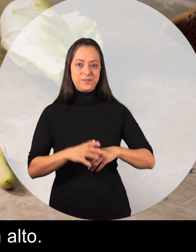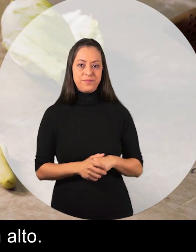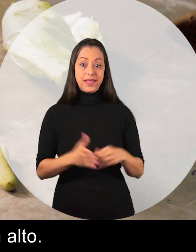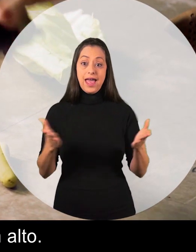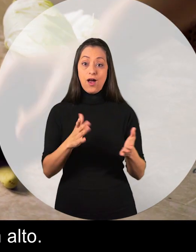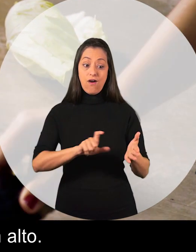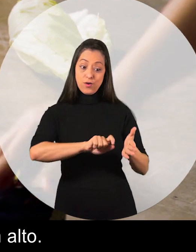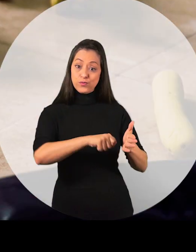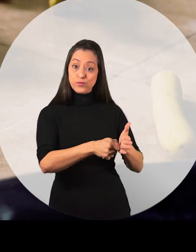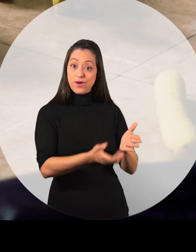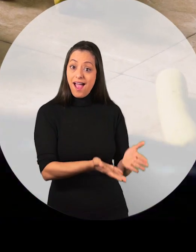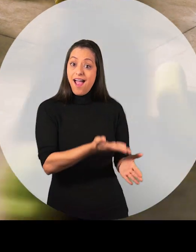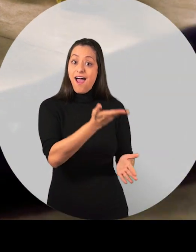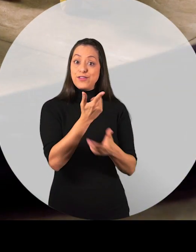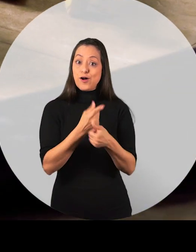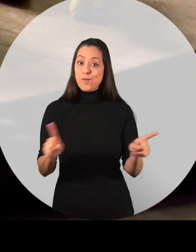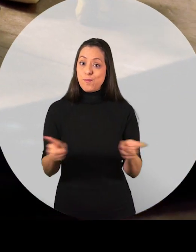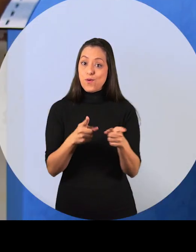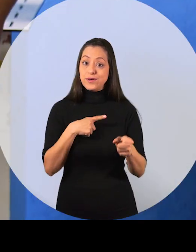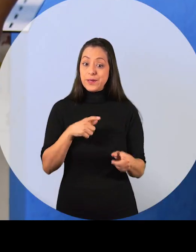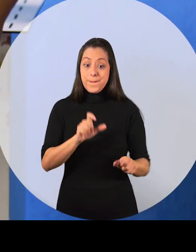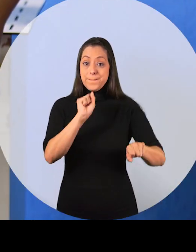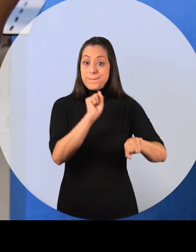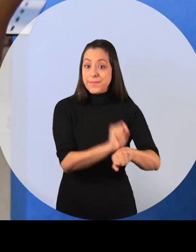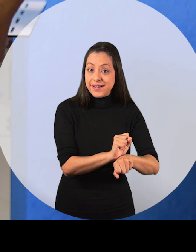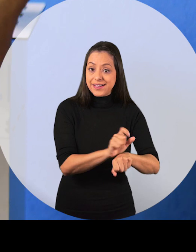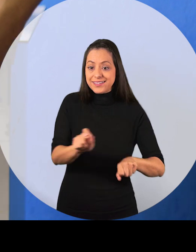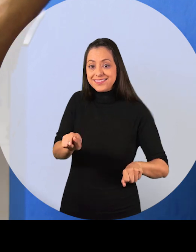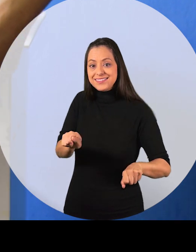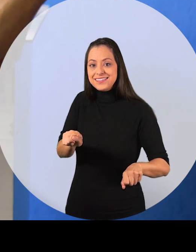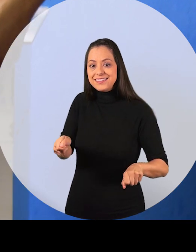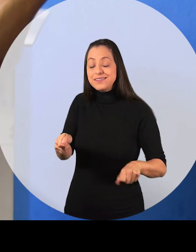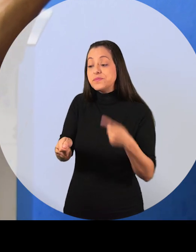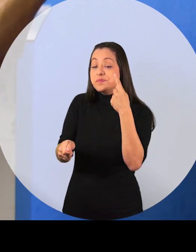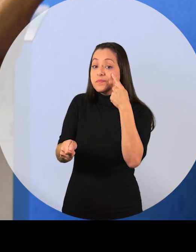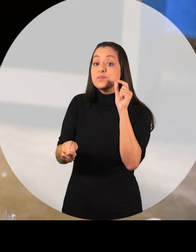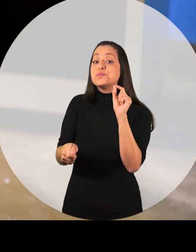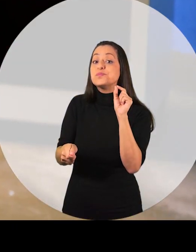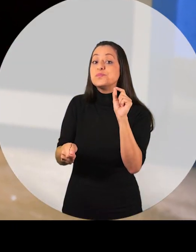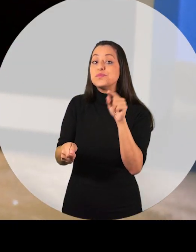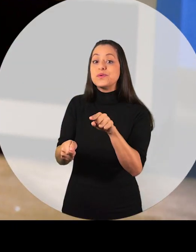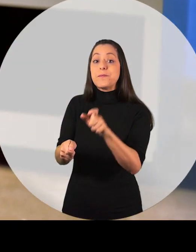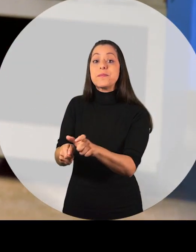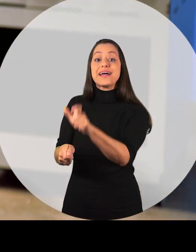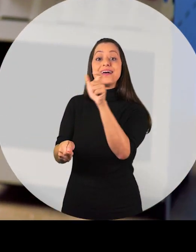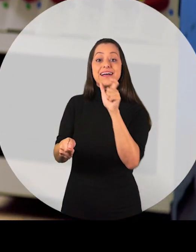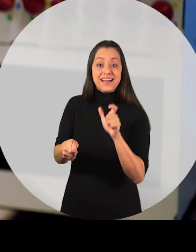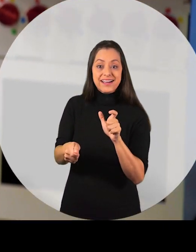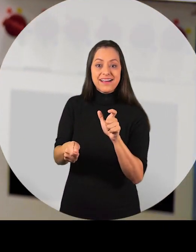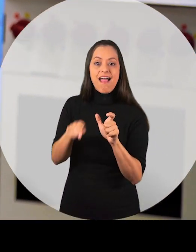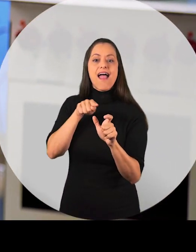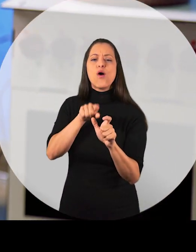música bem alto. Aí a tia vai parar e vai girar o botãozinho do fogão. A palavrinha